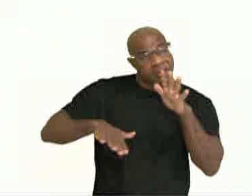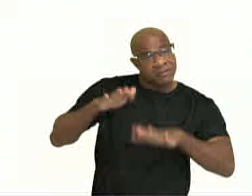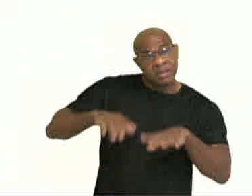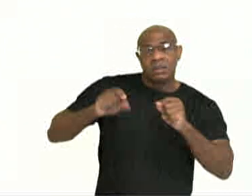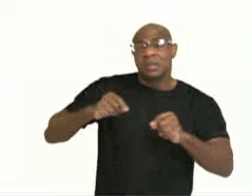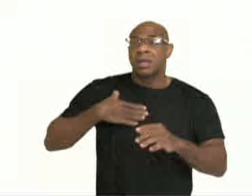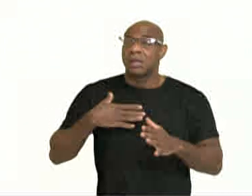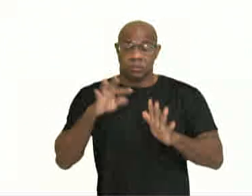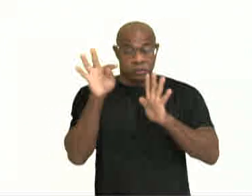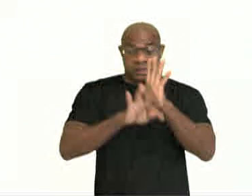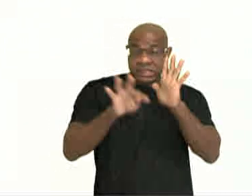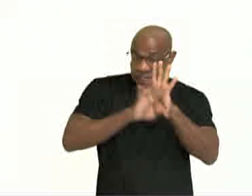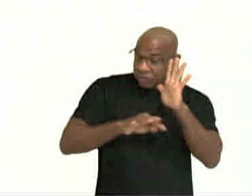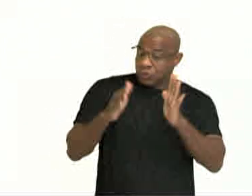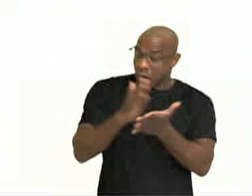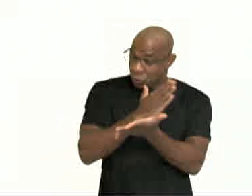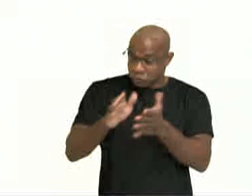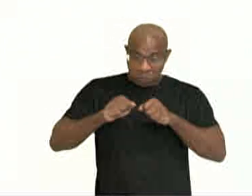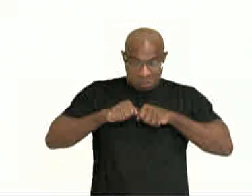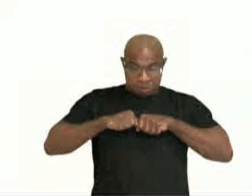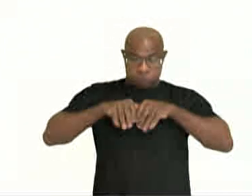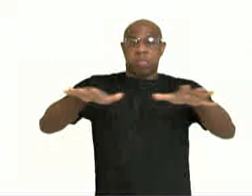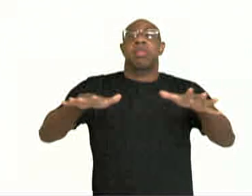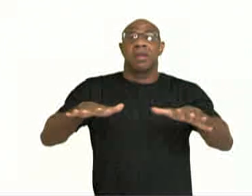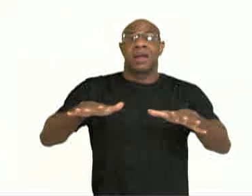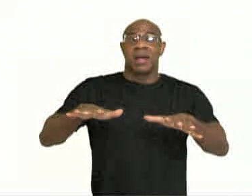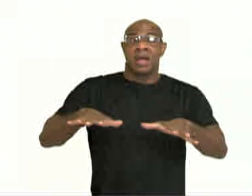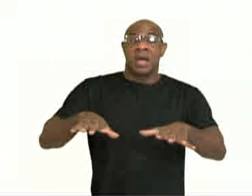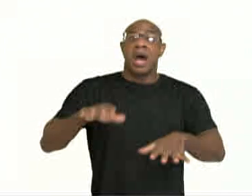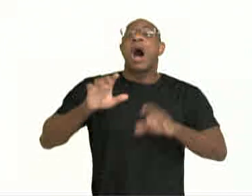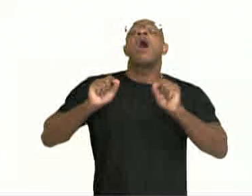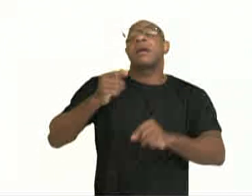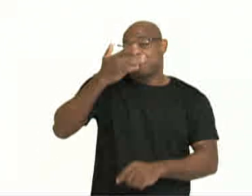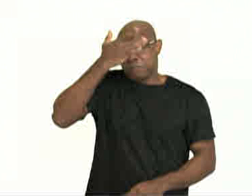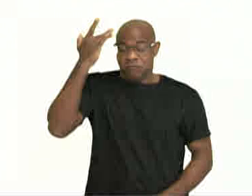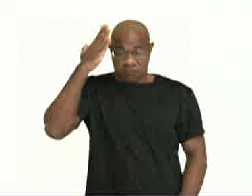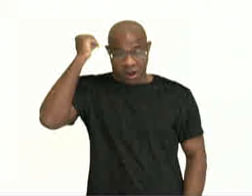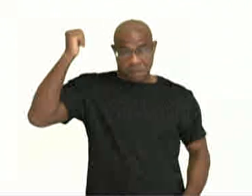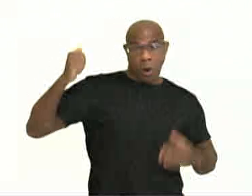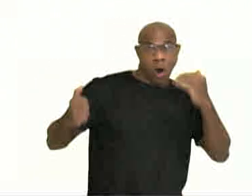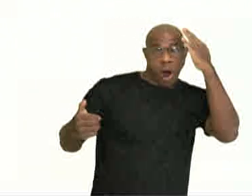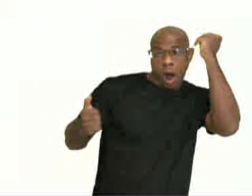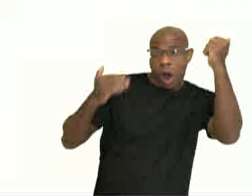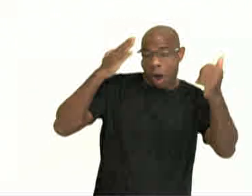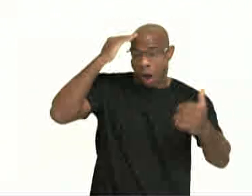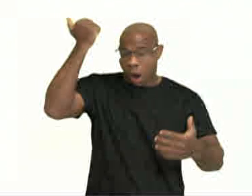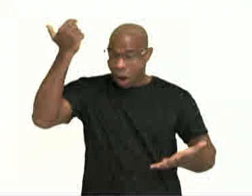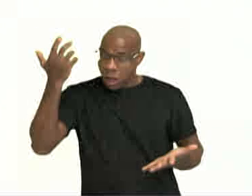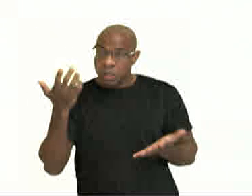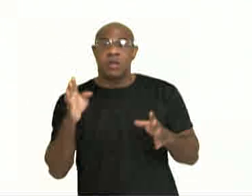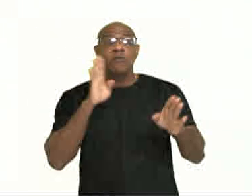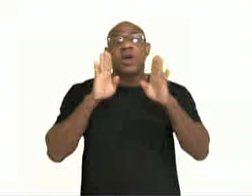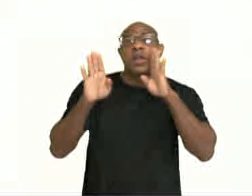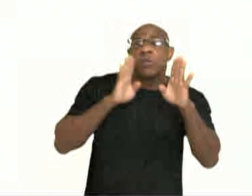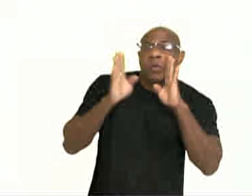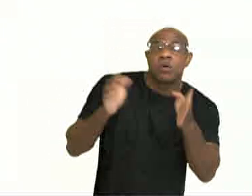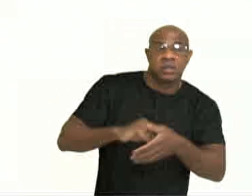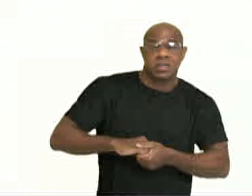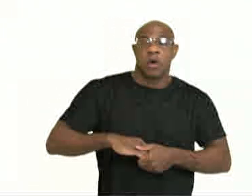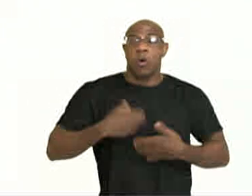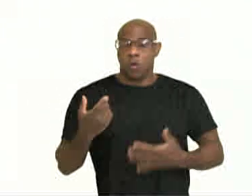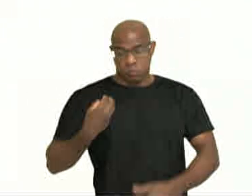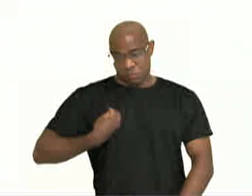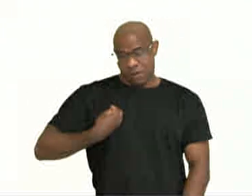algum texto viraliza. Alguém fica famoso no Facebook, uma resposta bem dada ou uma briga vem